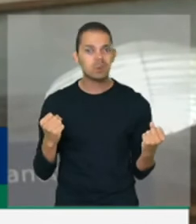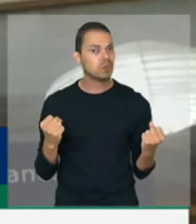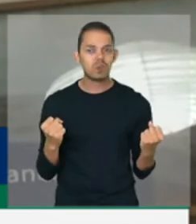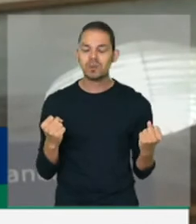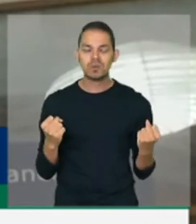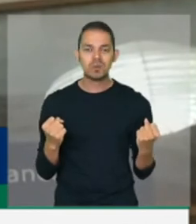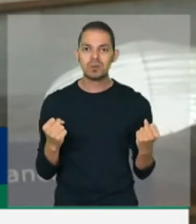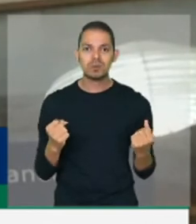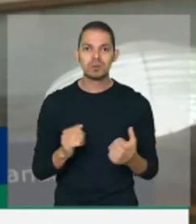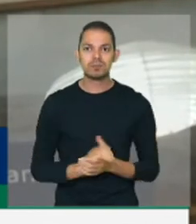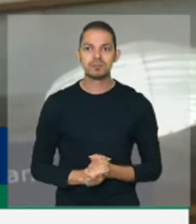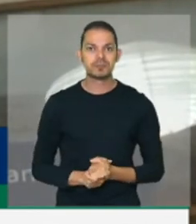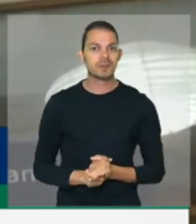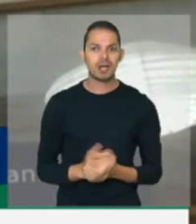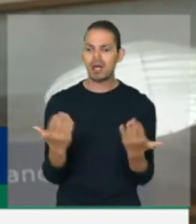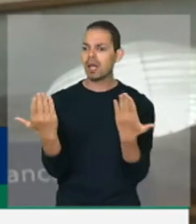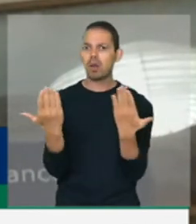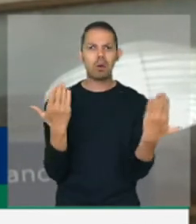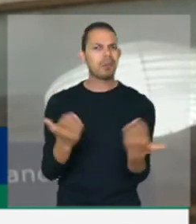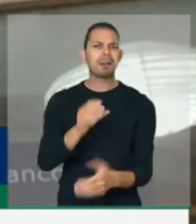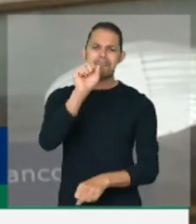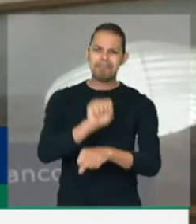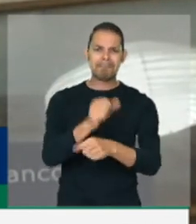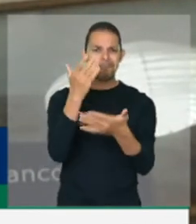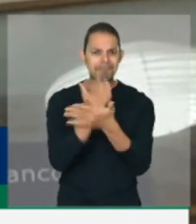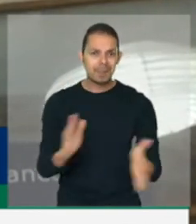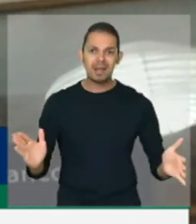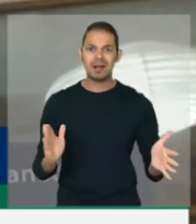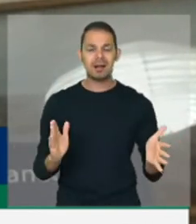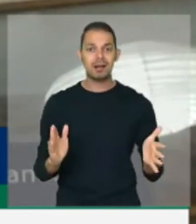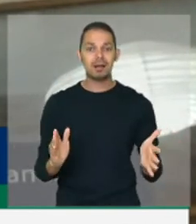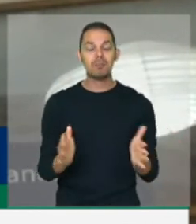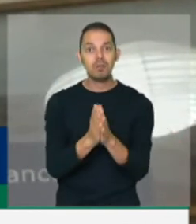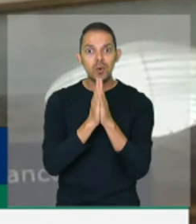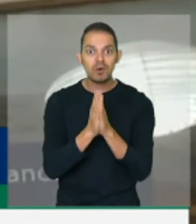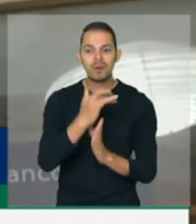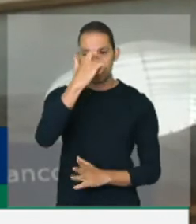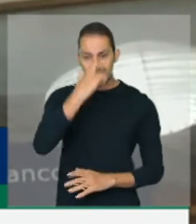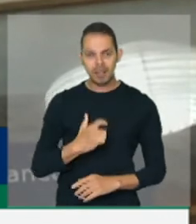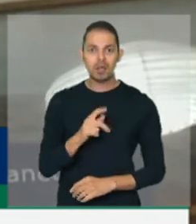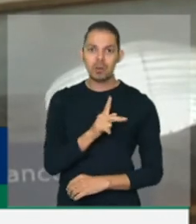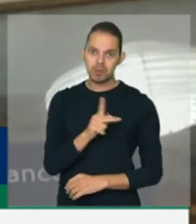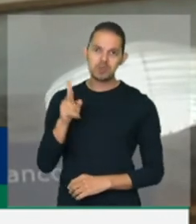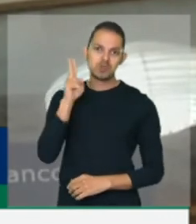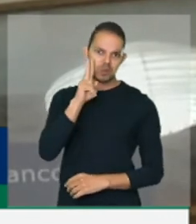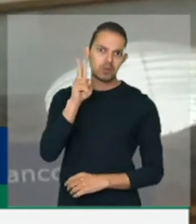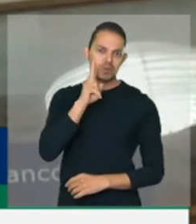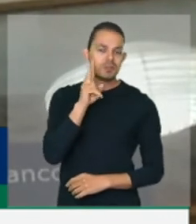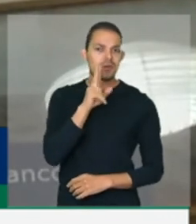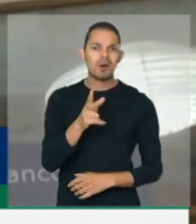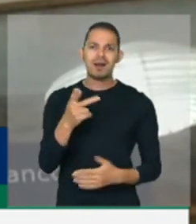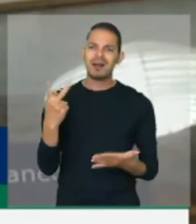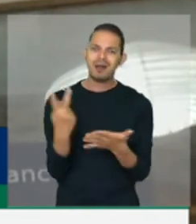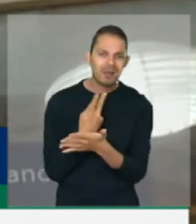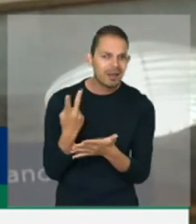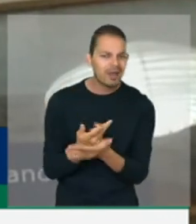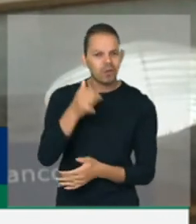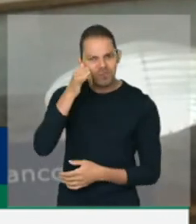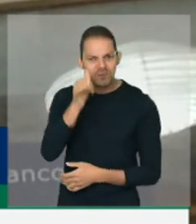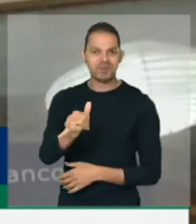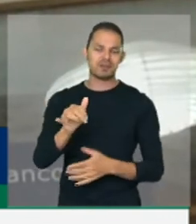Não! Não façam isso com a nossa história, por favor. Quem pede é um humilde professor de história. Não cometam esse erro